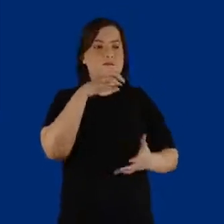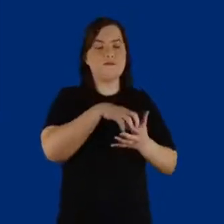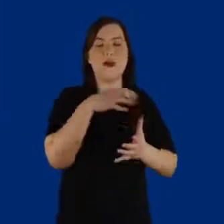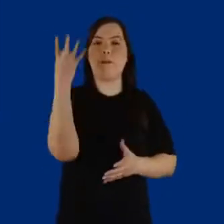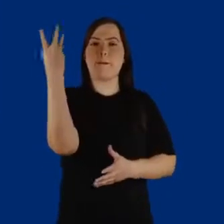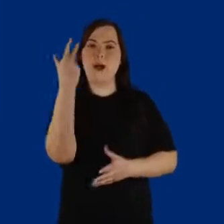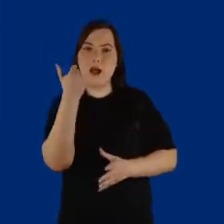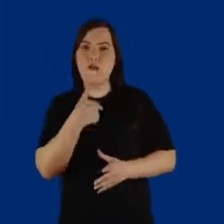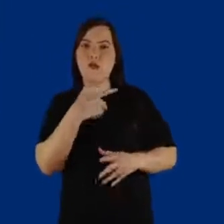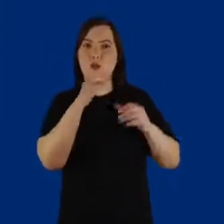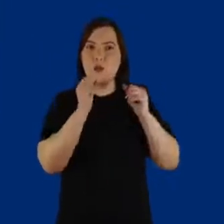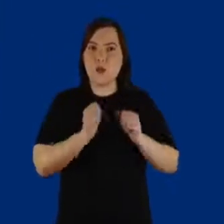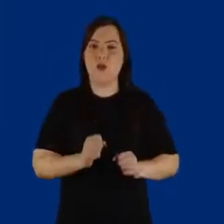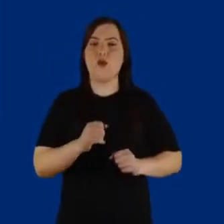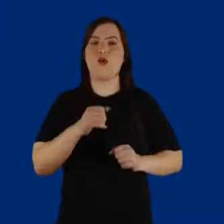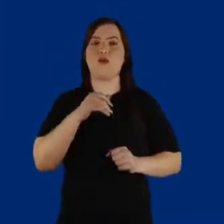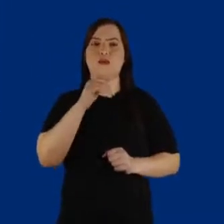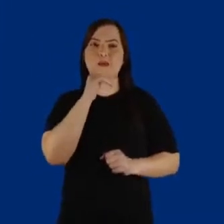maravilhoso a gente poder